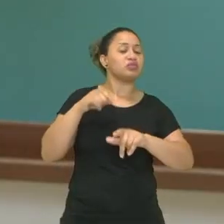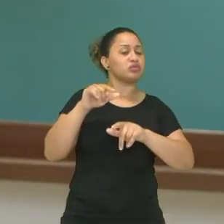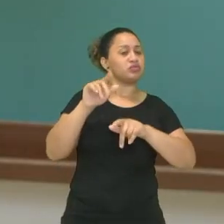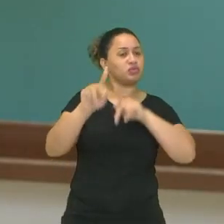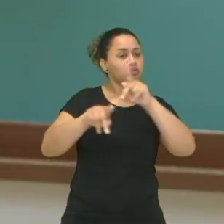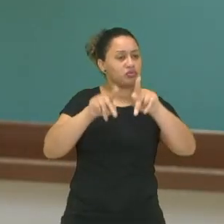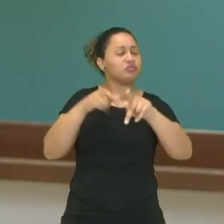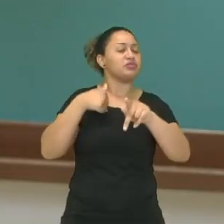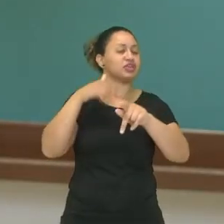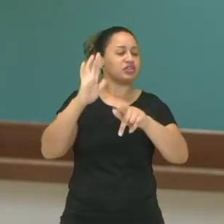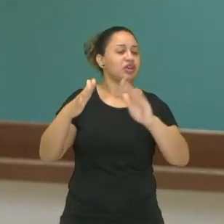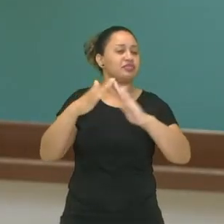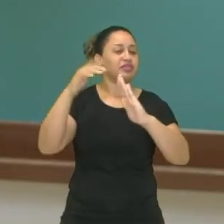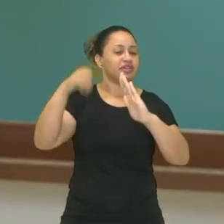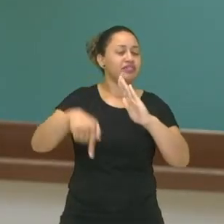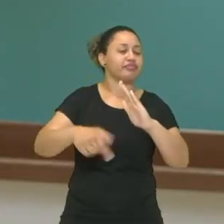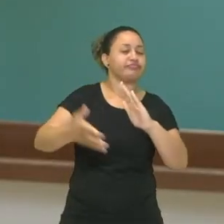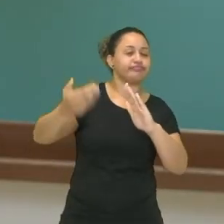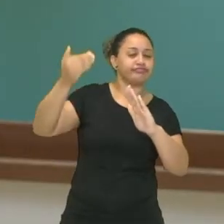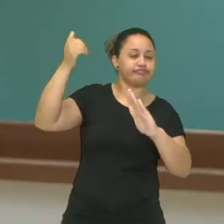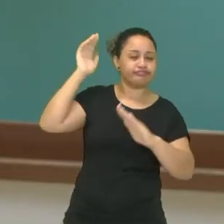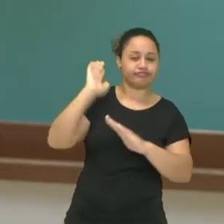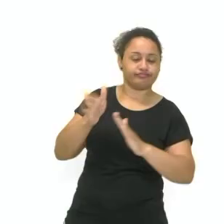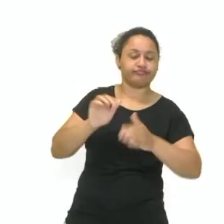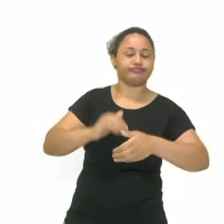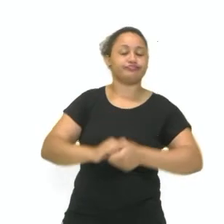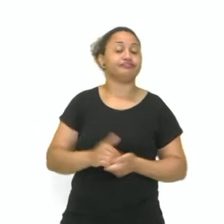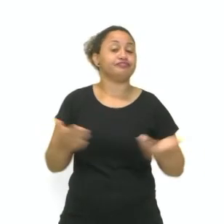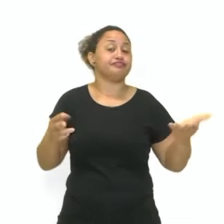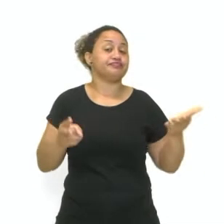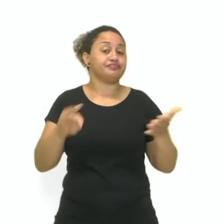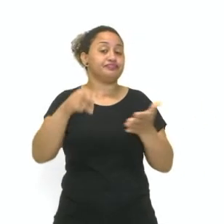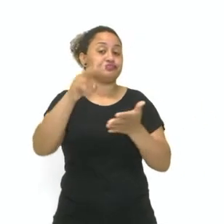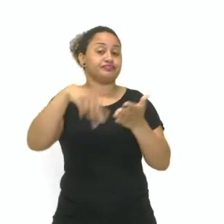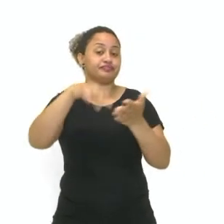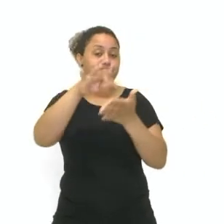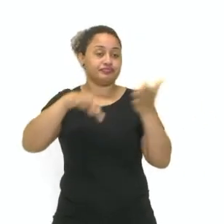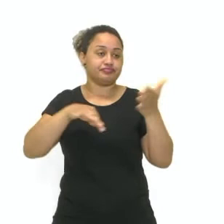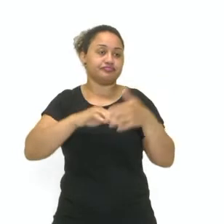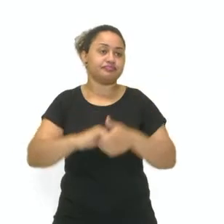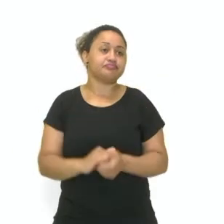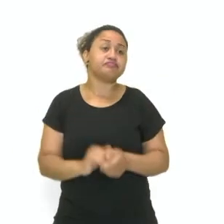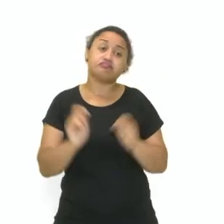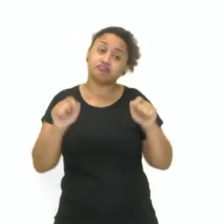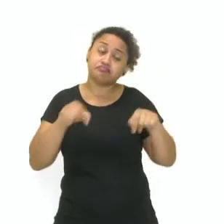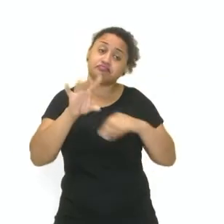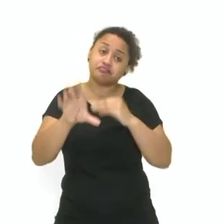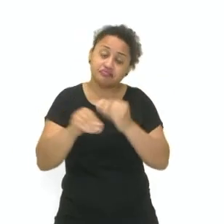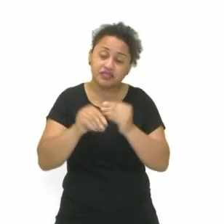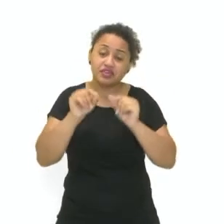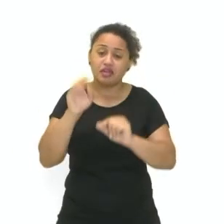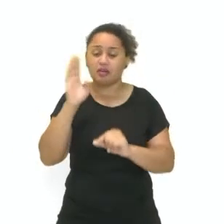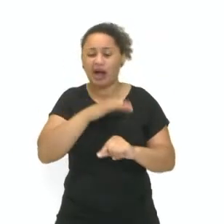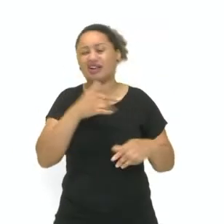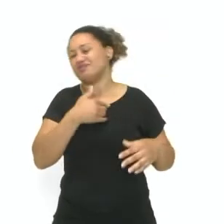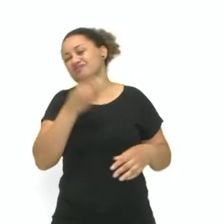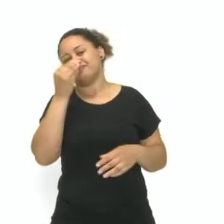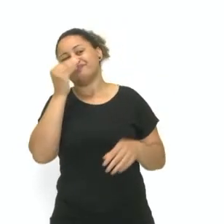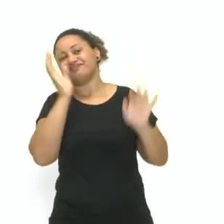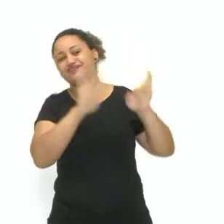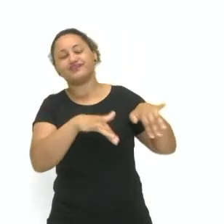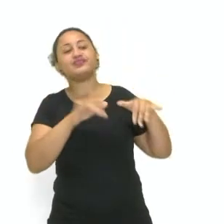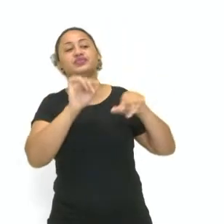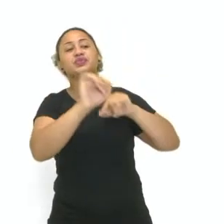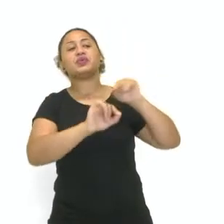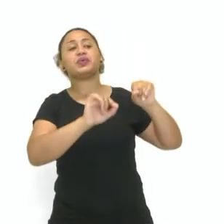primeiros habitantes. Seguimos com o texto. É plausível acrescentar o mal do descaso aos